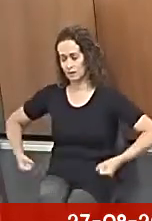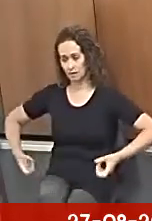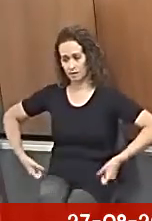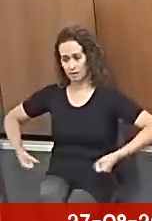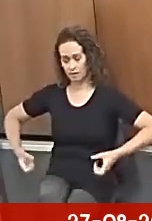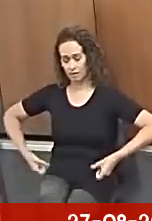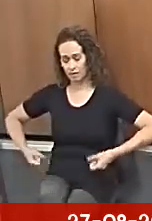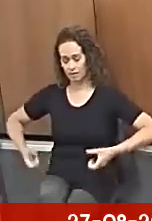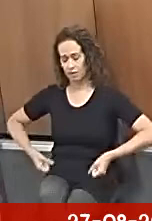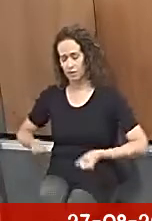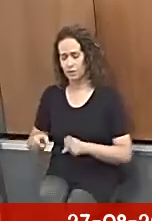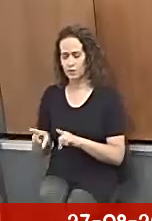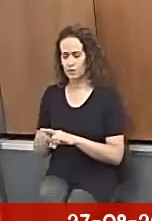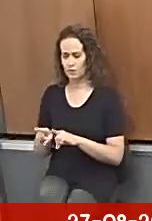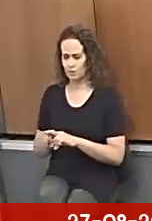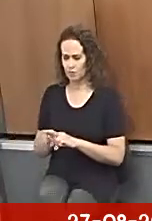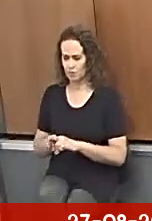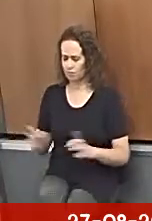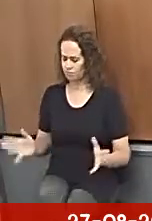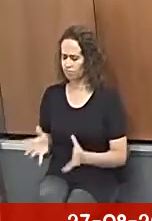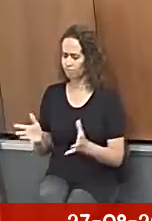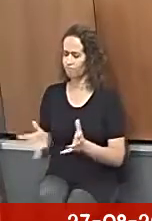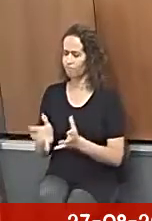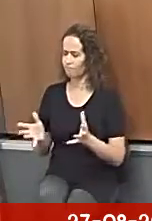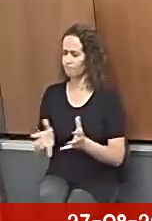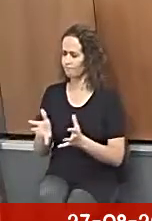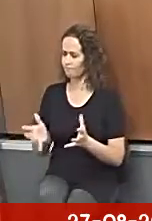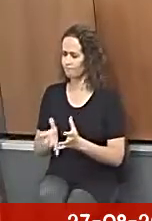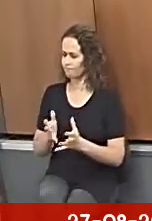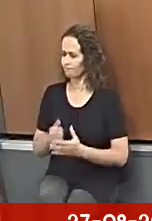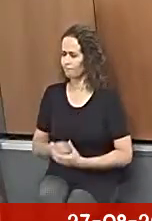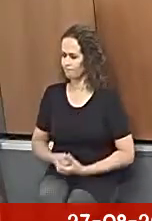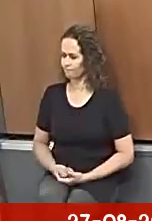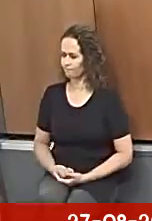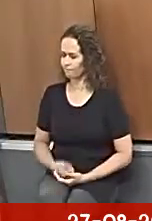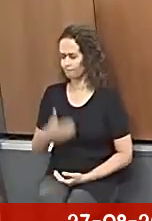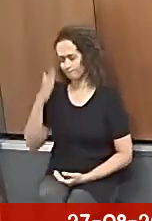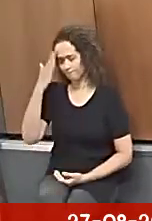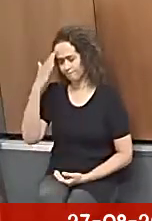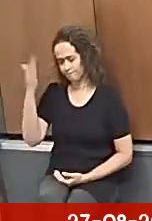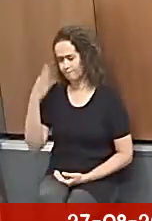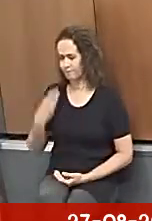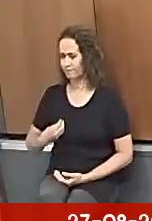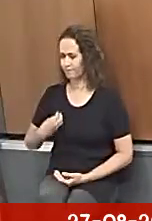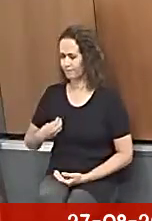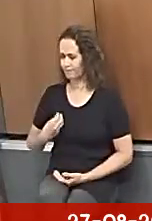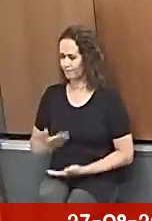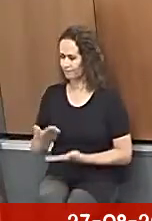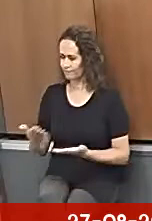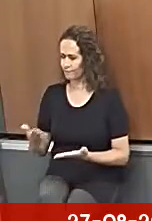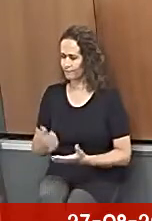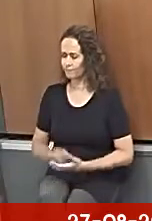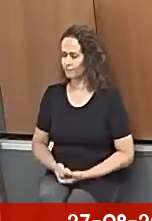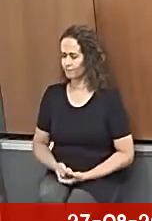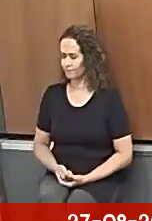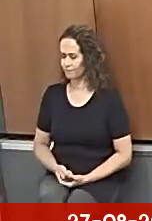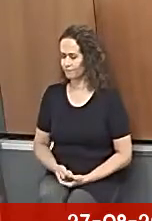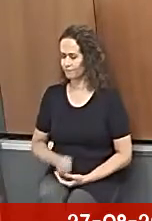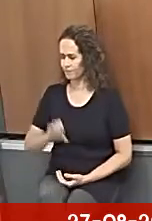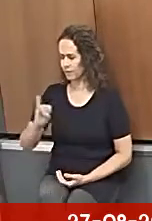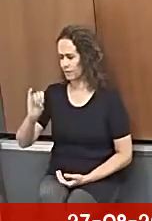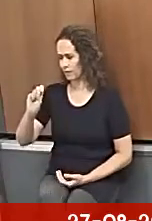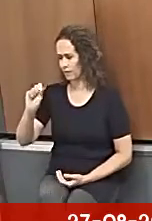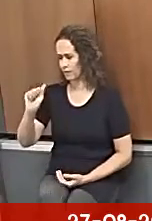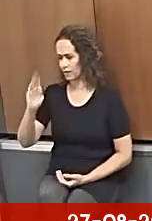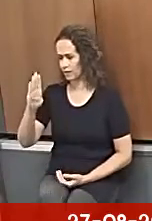entusiasta e um outro guerreiro na casa da pessoa com deficiência muito obrigado pela sua participação em ondas já citei isabella